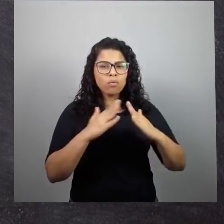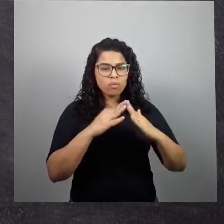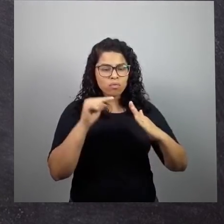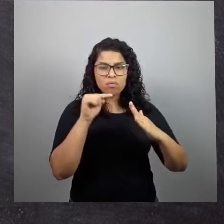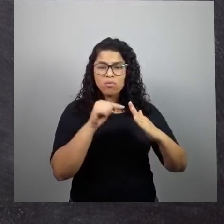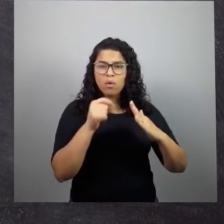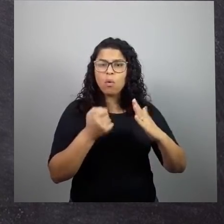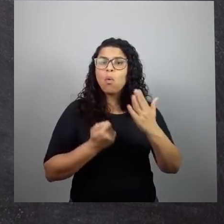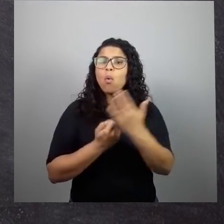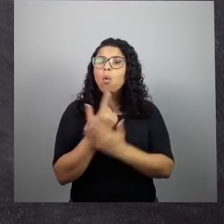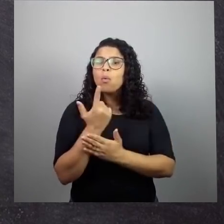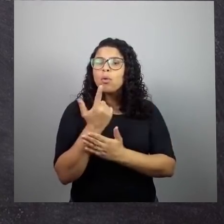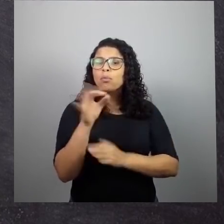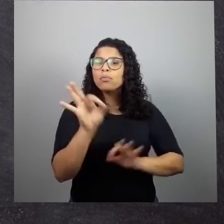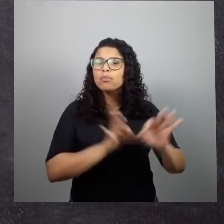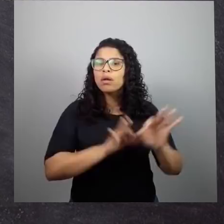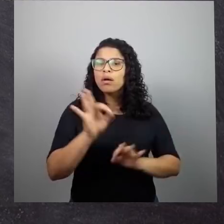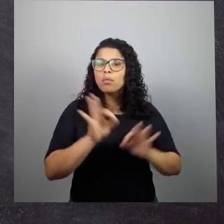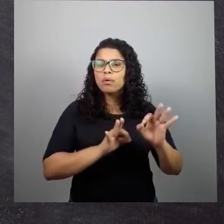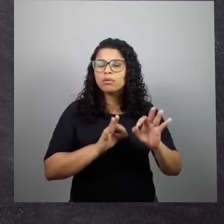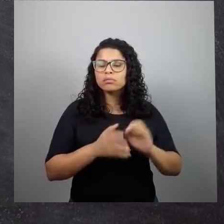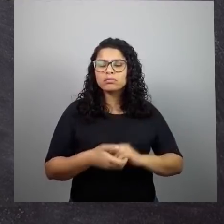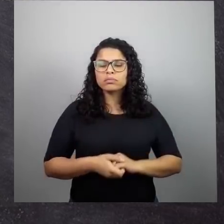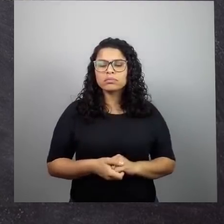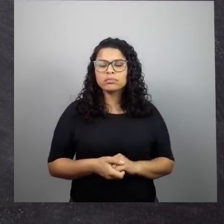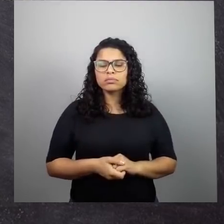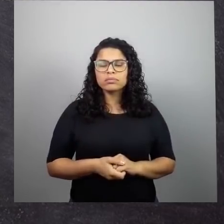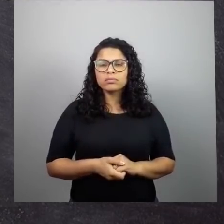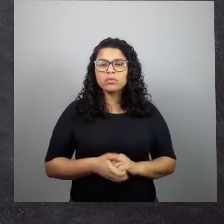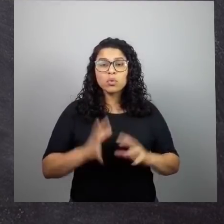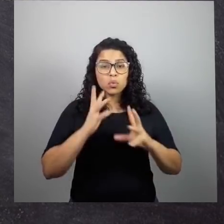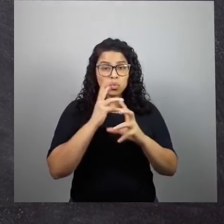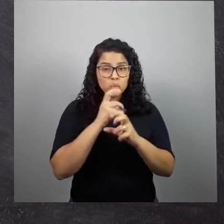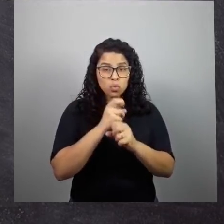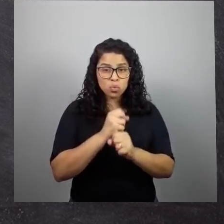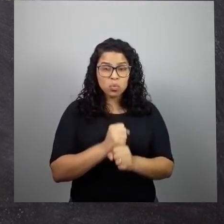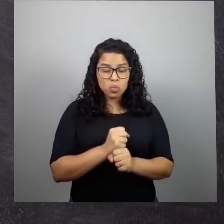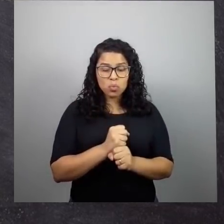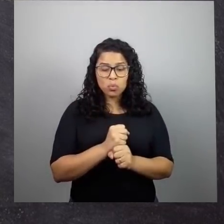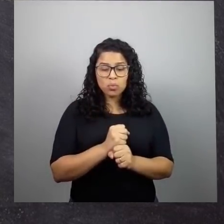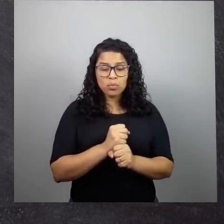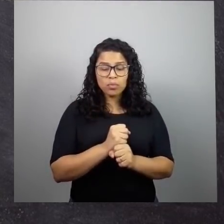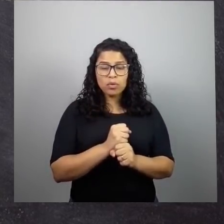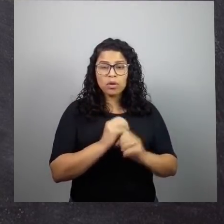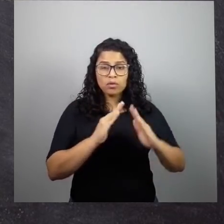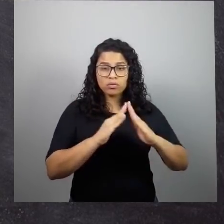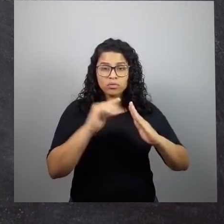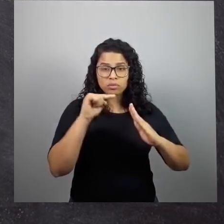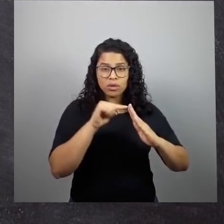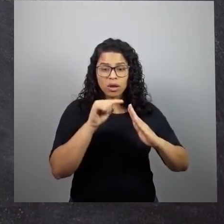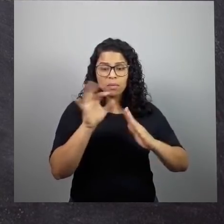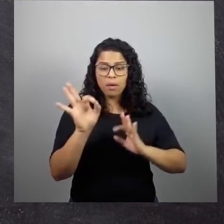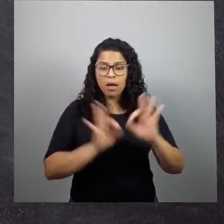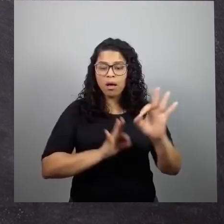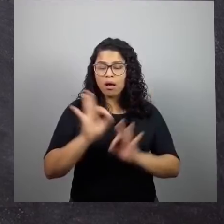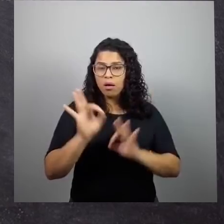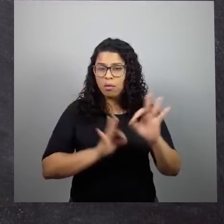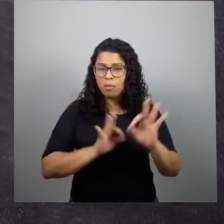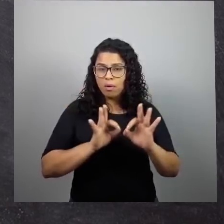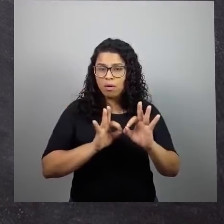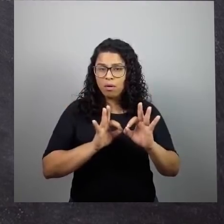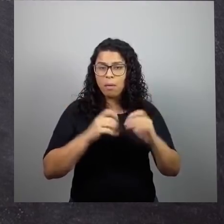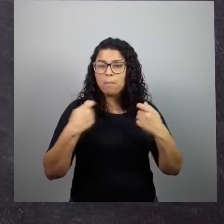foi necessário comprar para fazer esse conserto? O total de telhas necessárias para o conserto do telhado